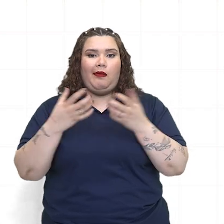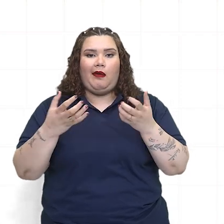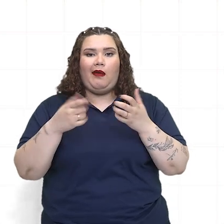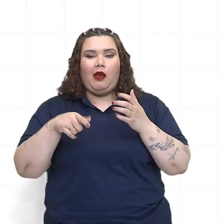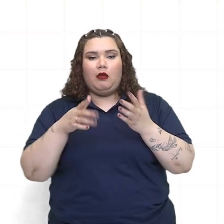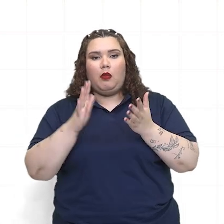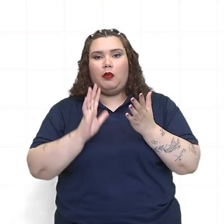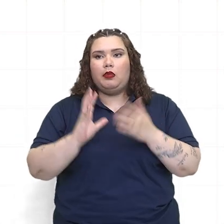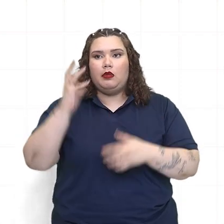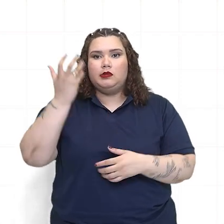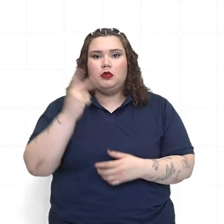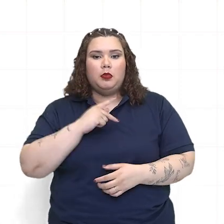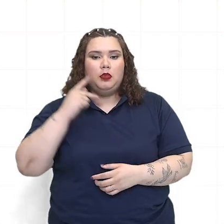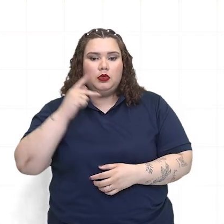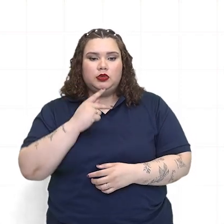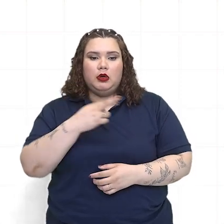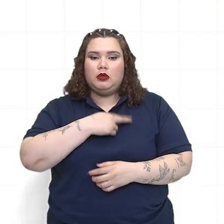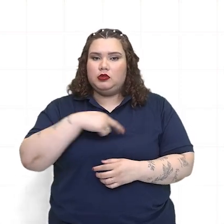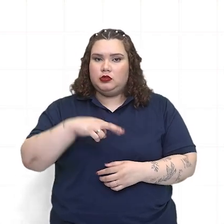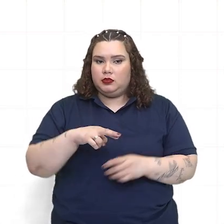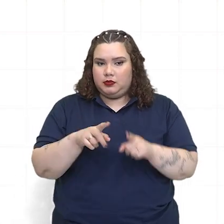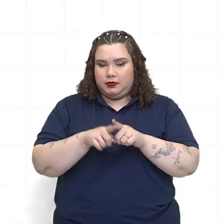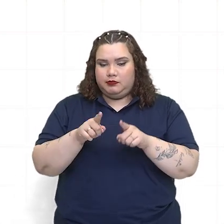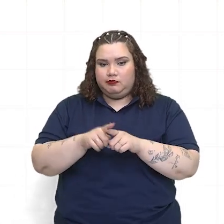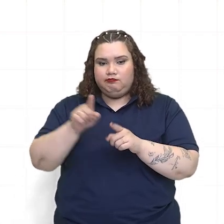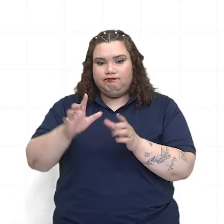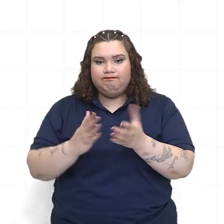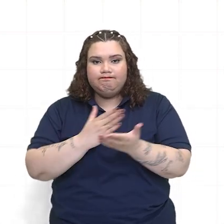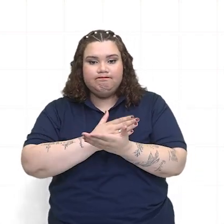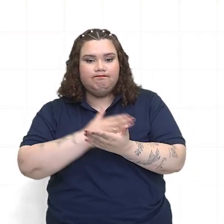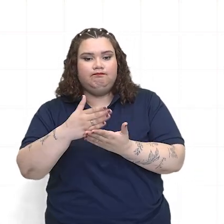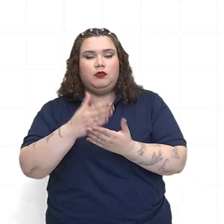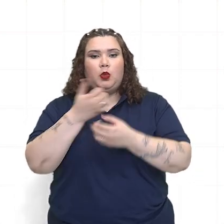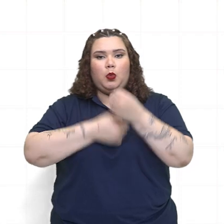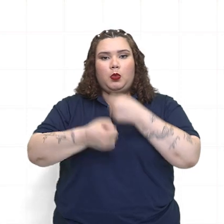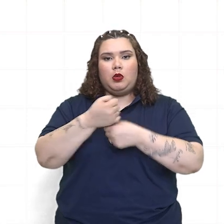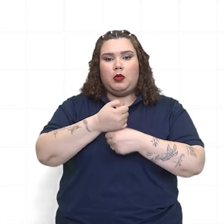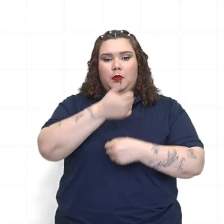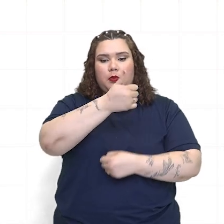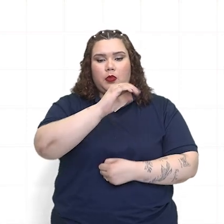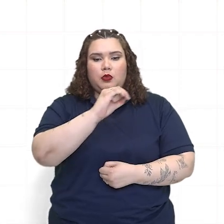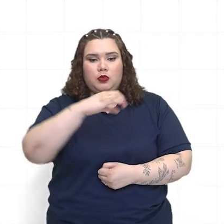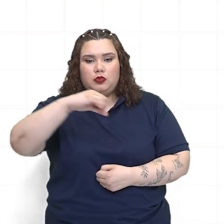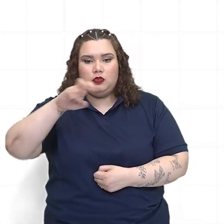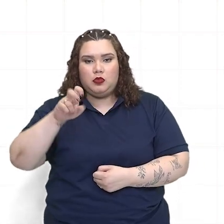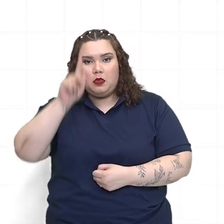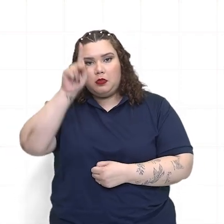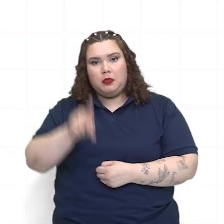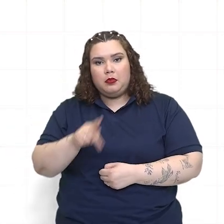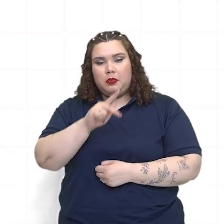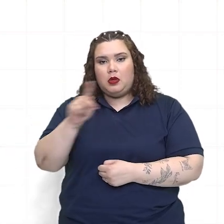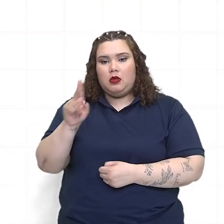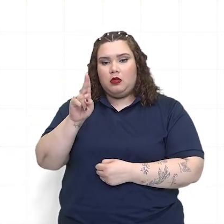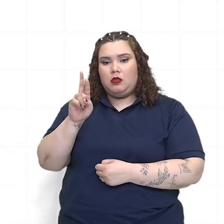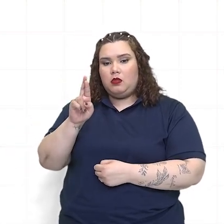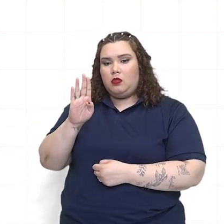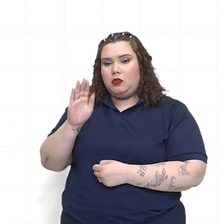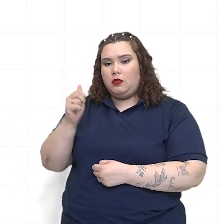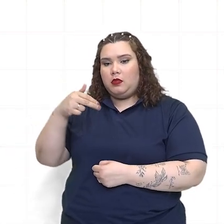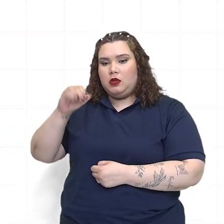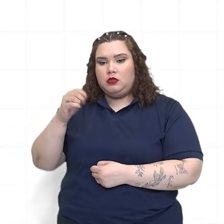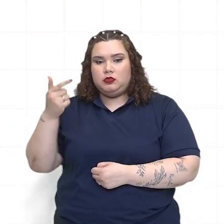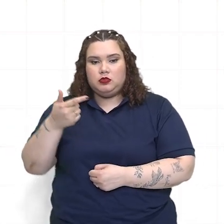inspiração política e religiosa. Ela foi convocada em 1095 pelo Papa Urbano